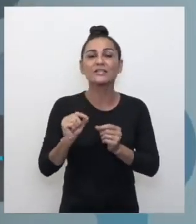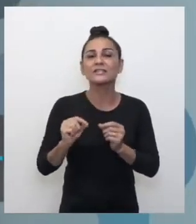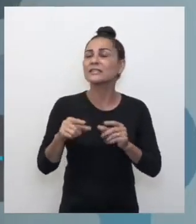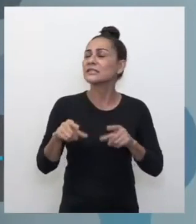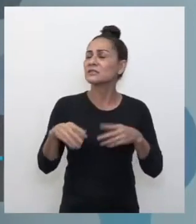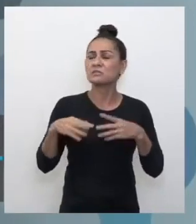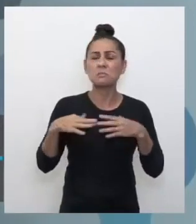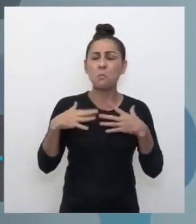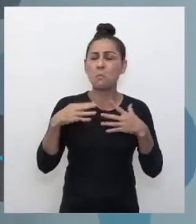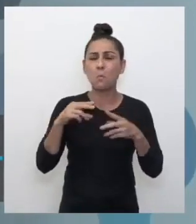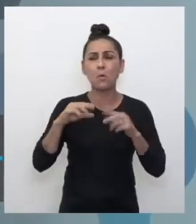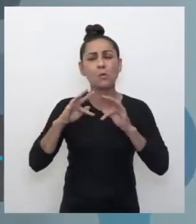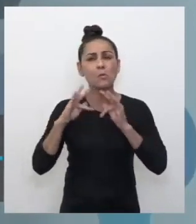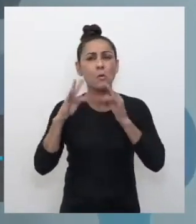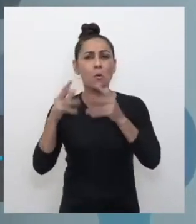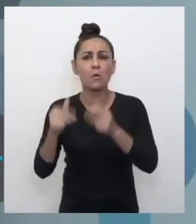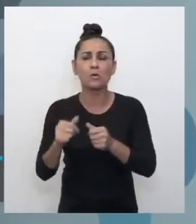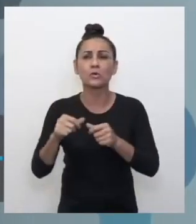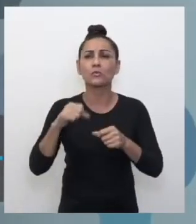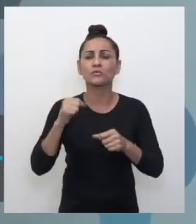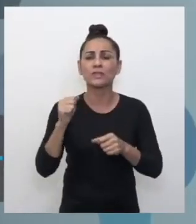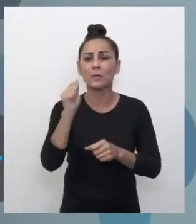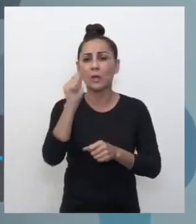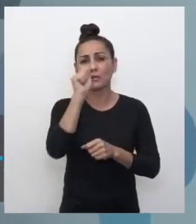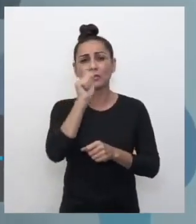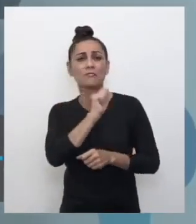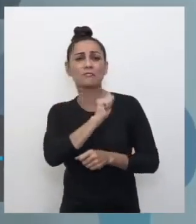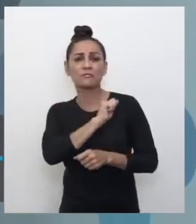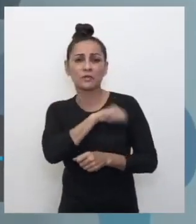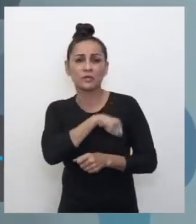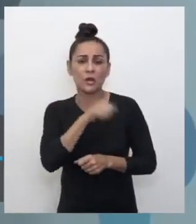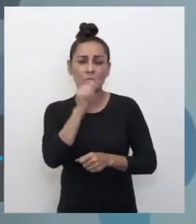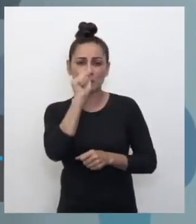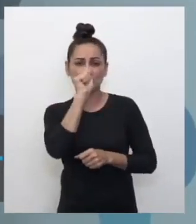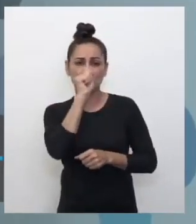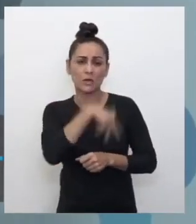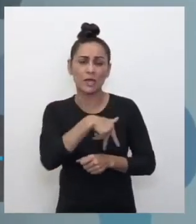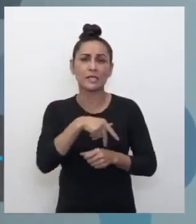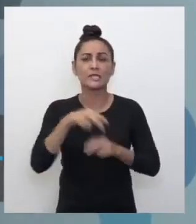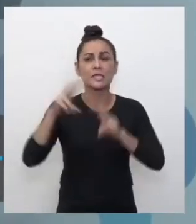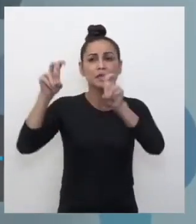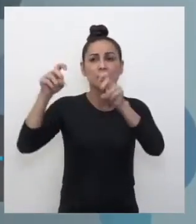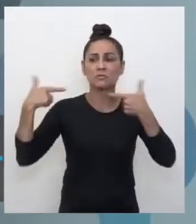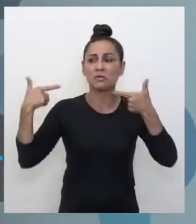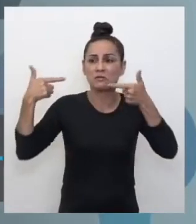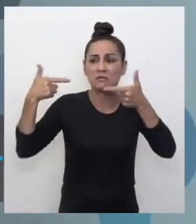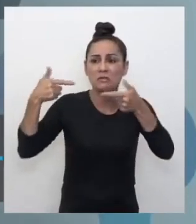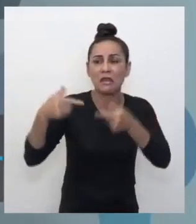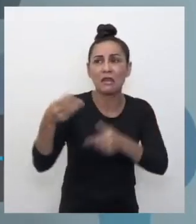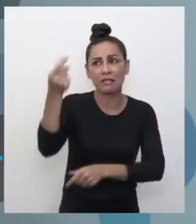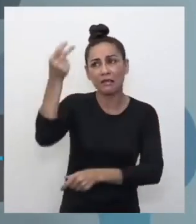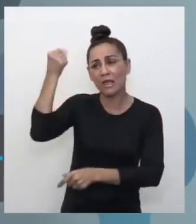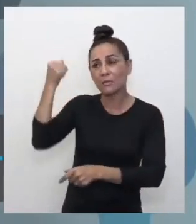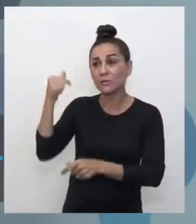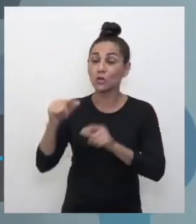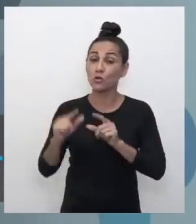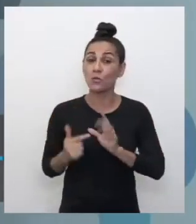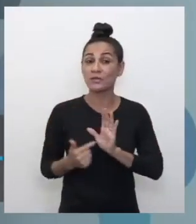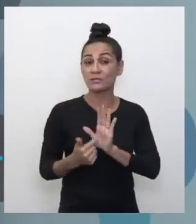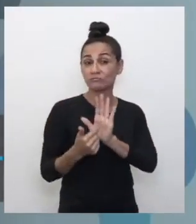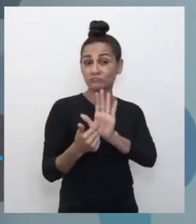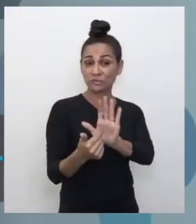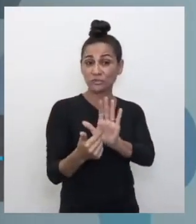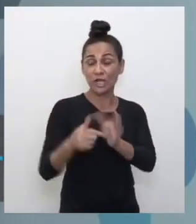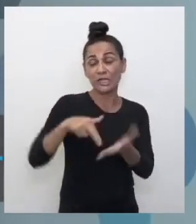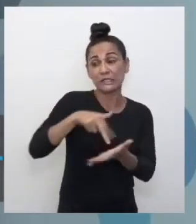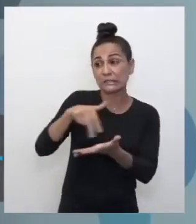complexos, como o tema da violência, o tema da guerra na época, né? Então, ele começa a trazer muitos temas polêmicos, que antes a dança